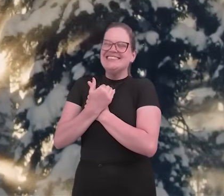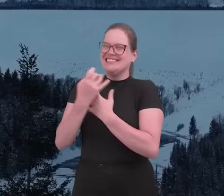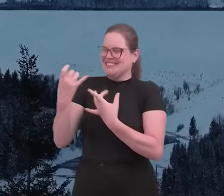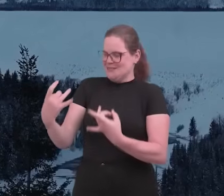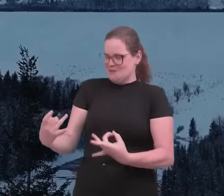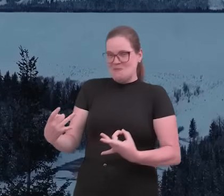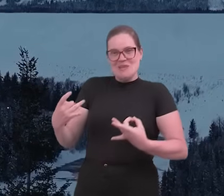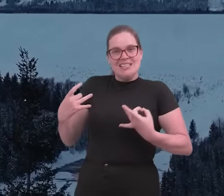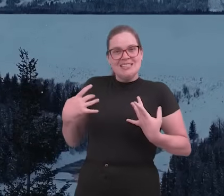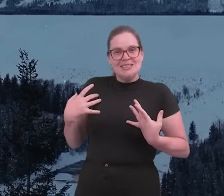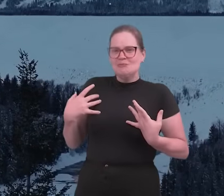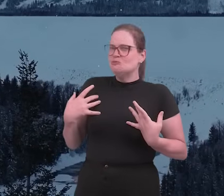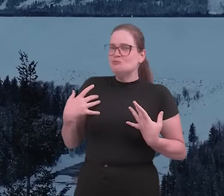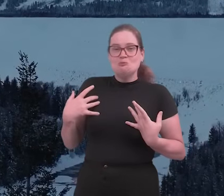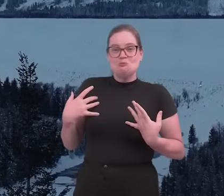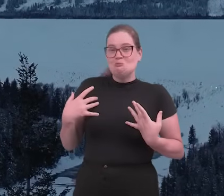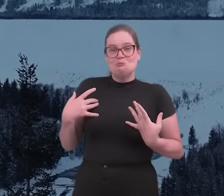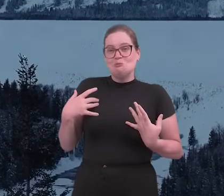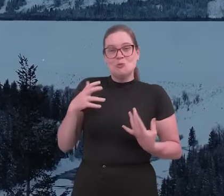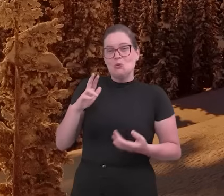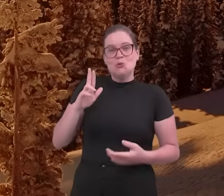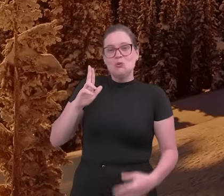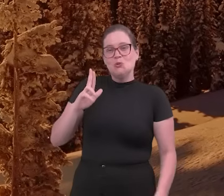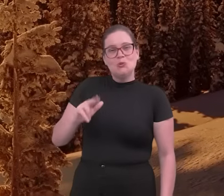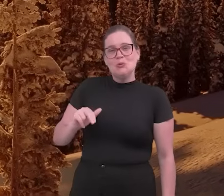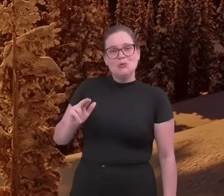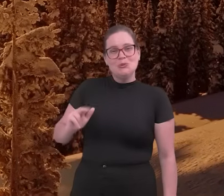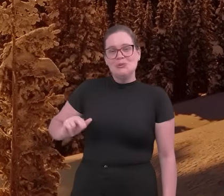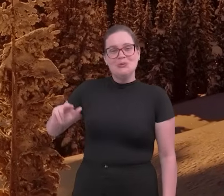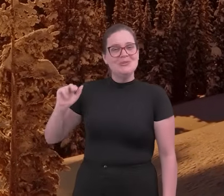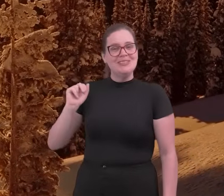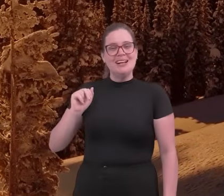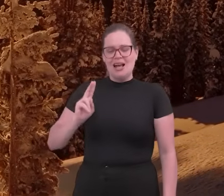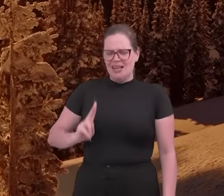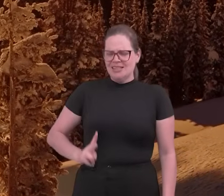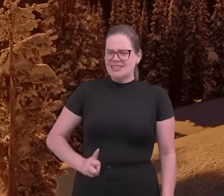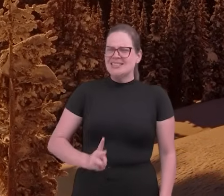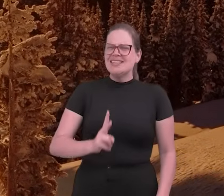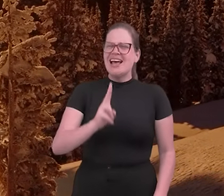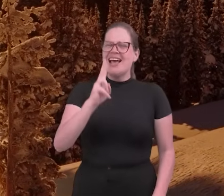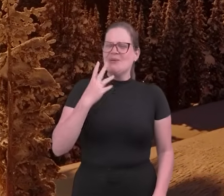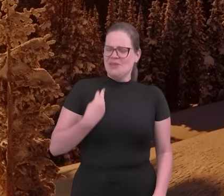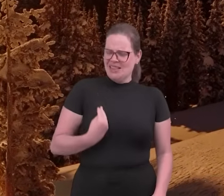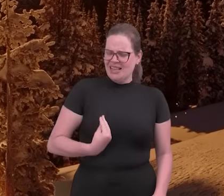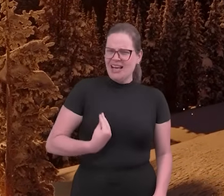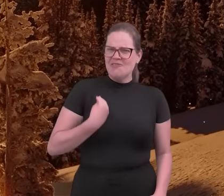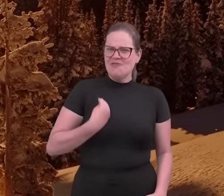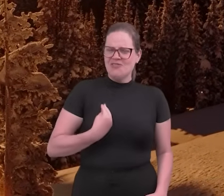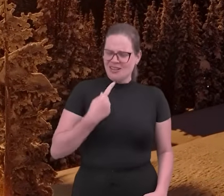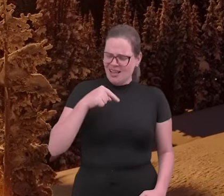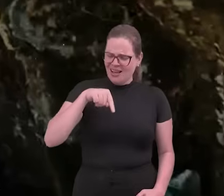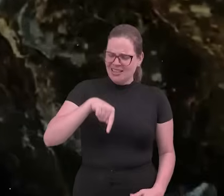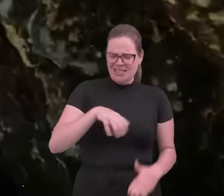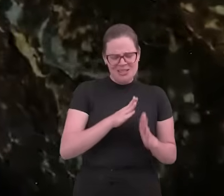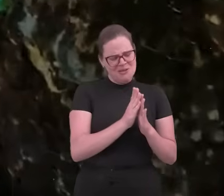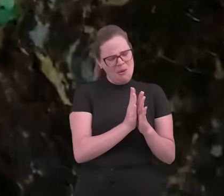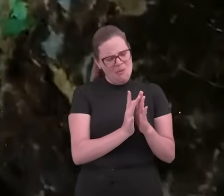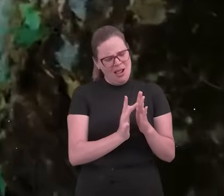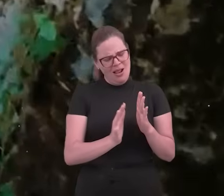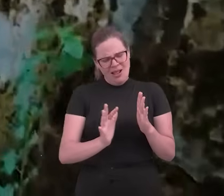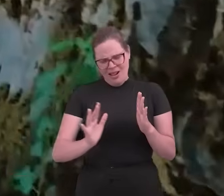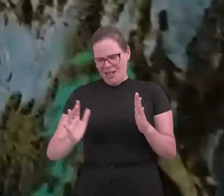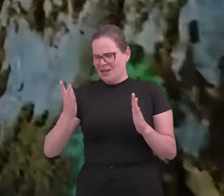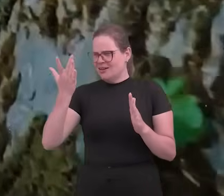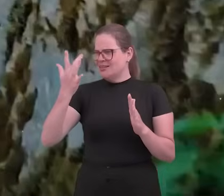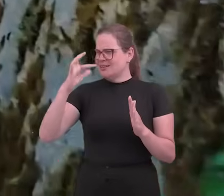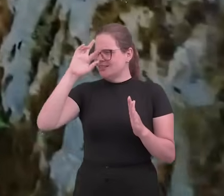está, não me desampara em meio à